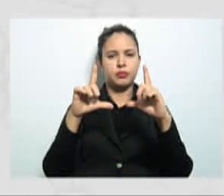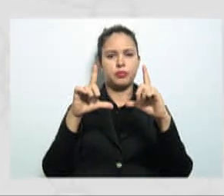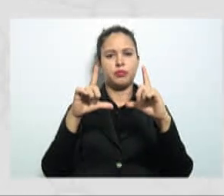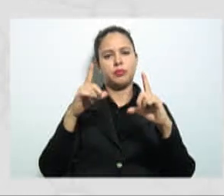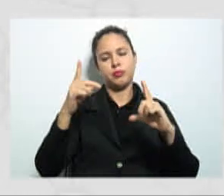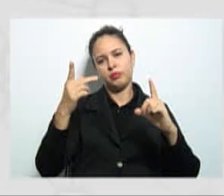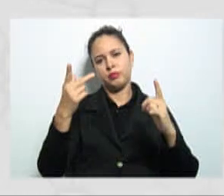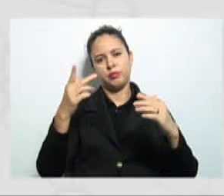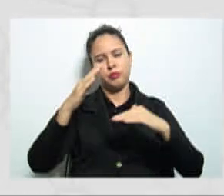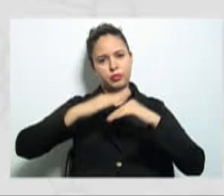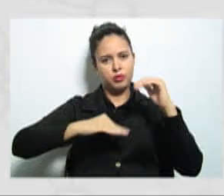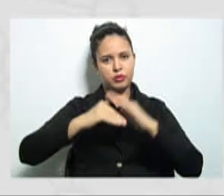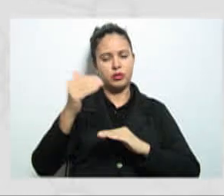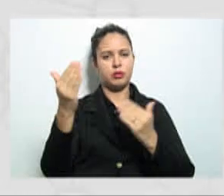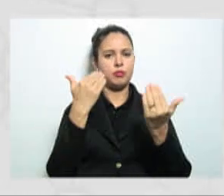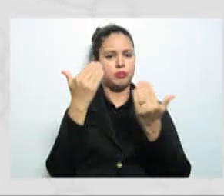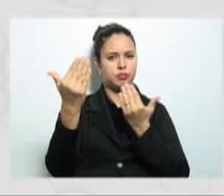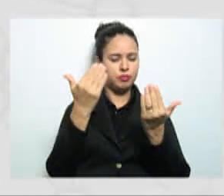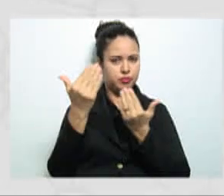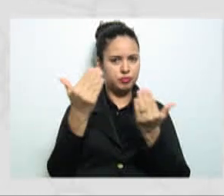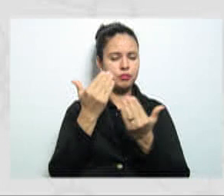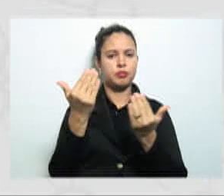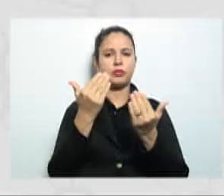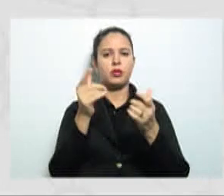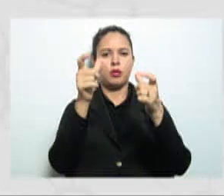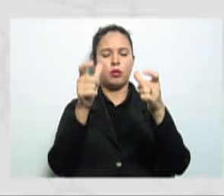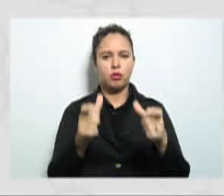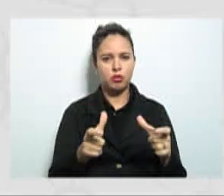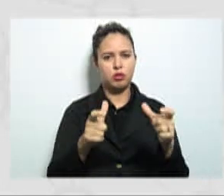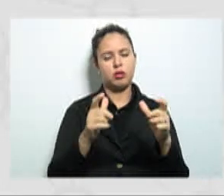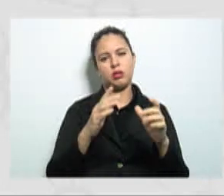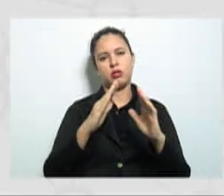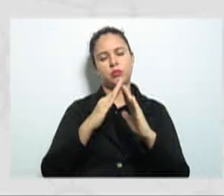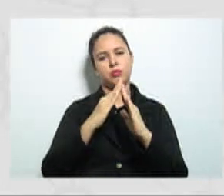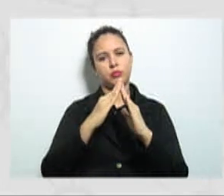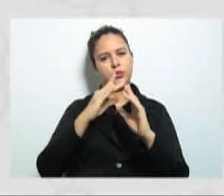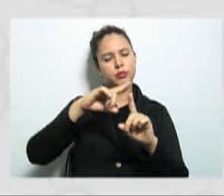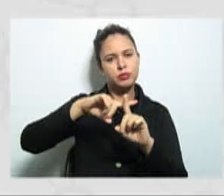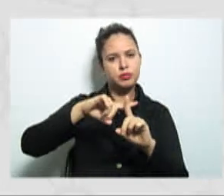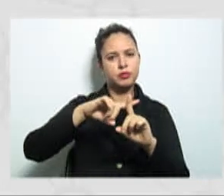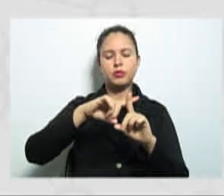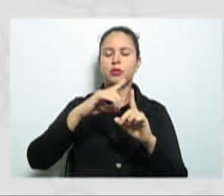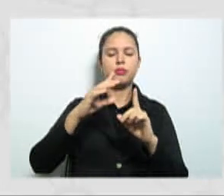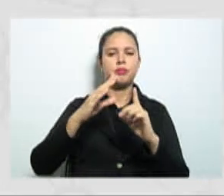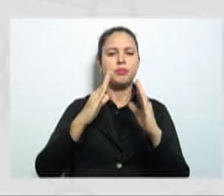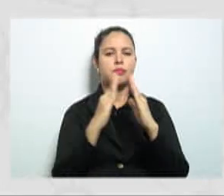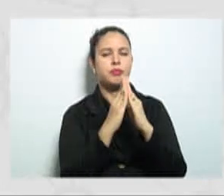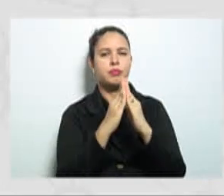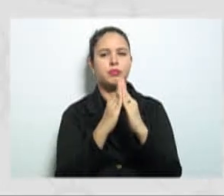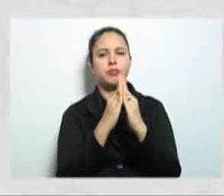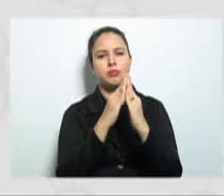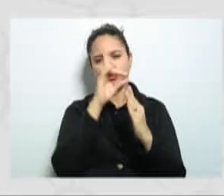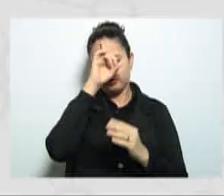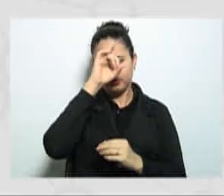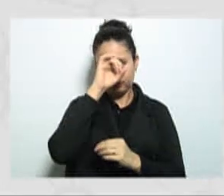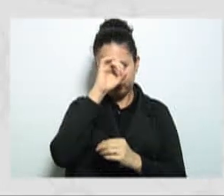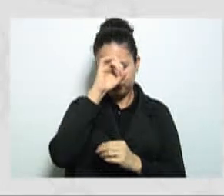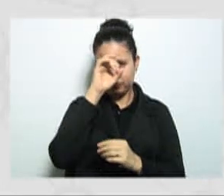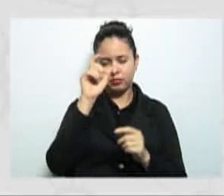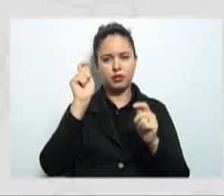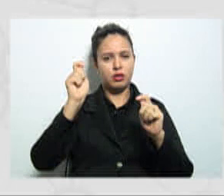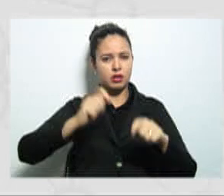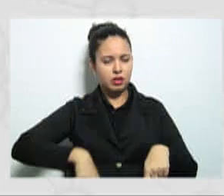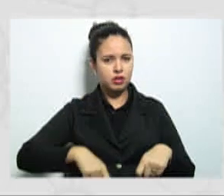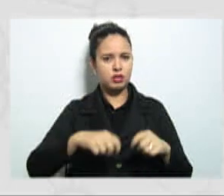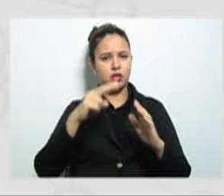psicólogo, provavelmente uma clínica atendendo o paciente que é o mundo. Aí a gente consegue fazer a leitura de que